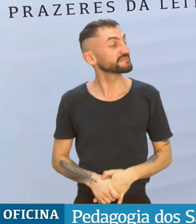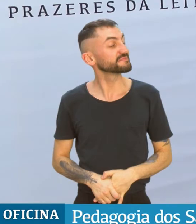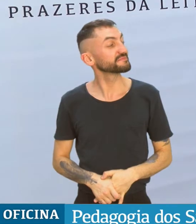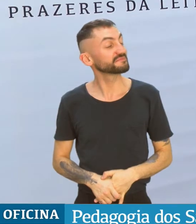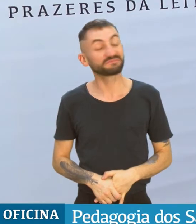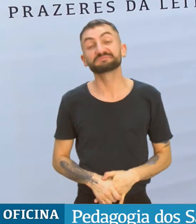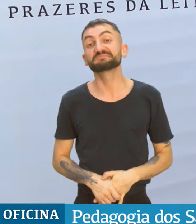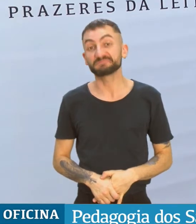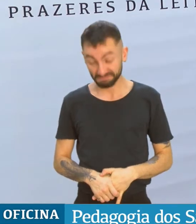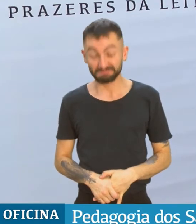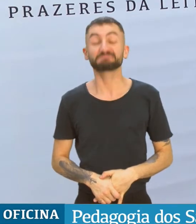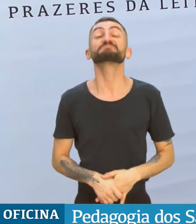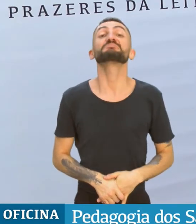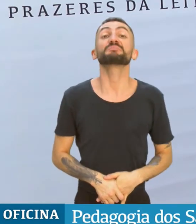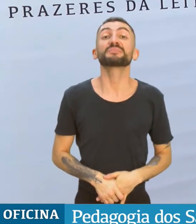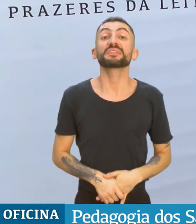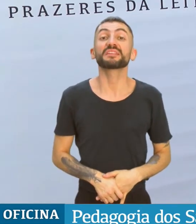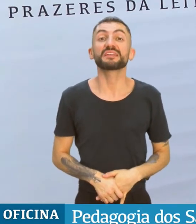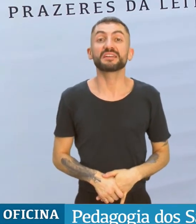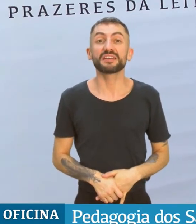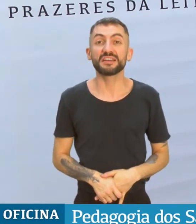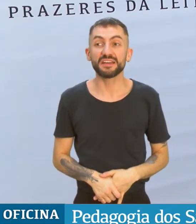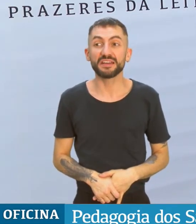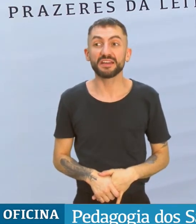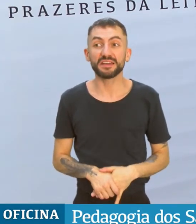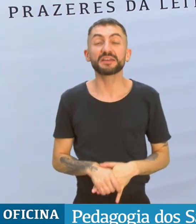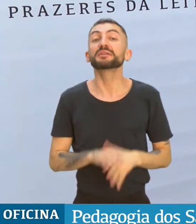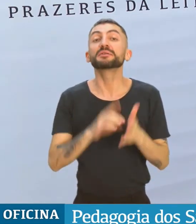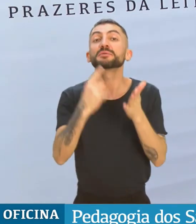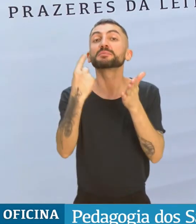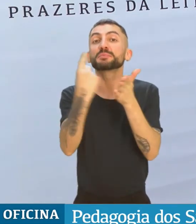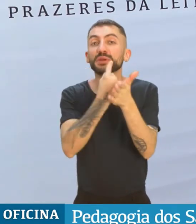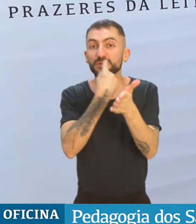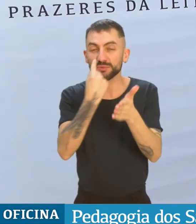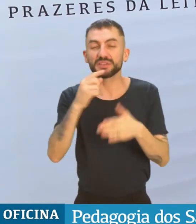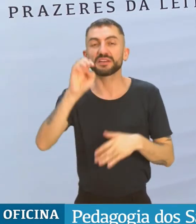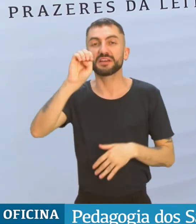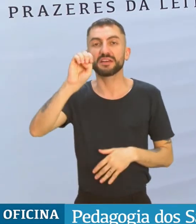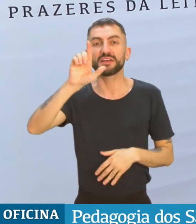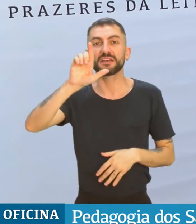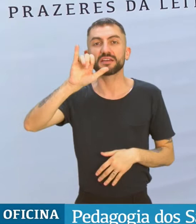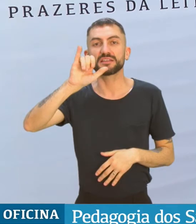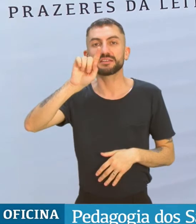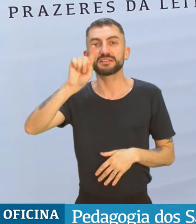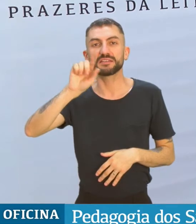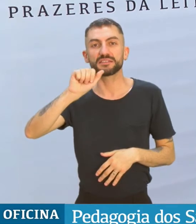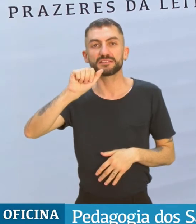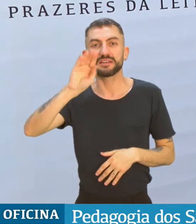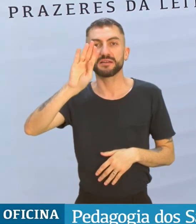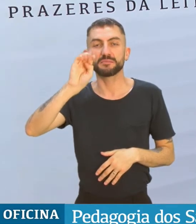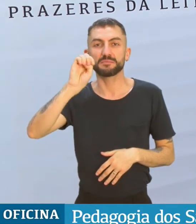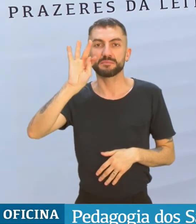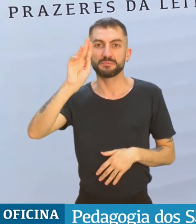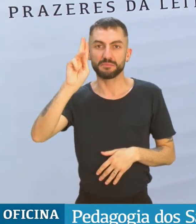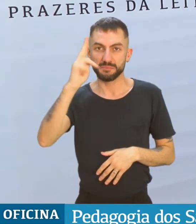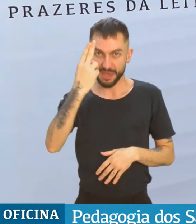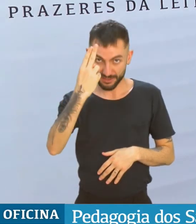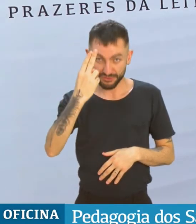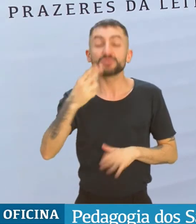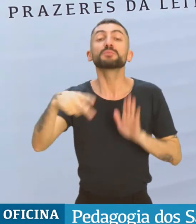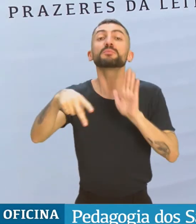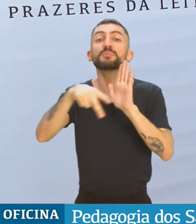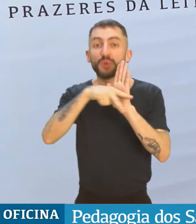Vamos lá. A gente tem pergunta... Elizabeth D'Agostini, São Sebastião, São